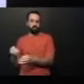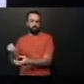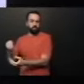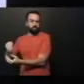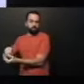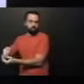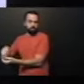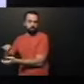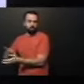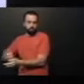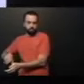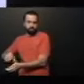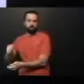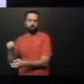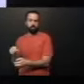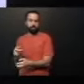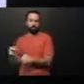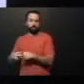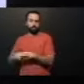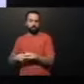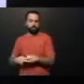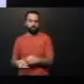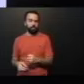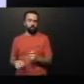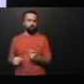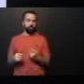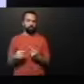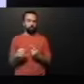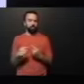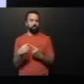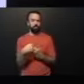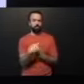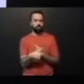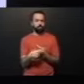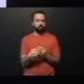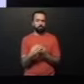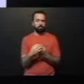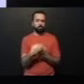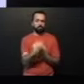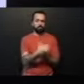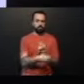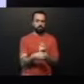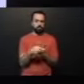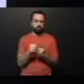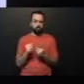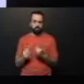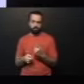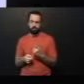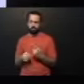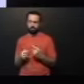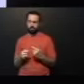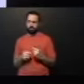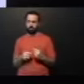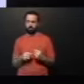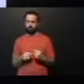Descasque uma banana e coloque-a no liquidificador, junto aos